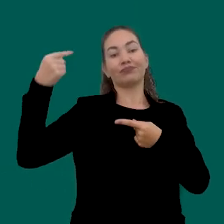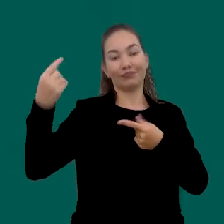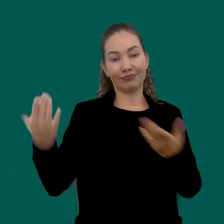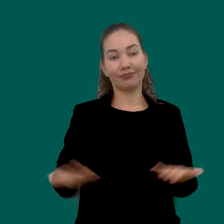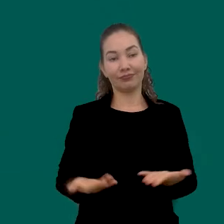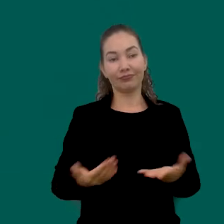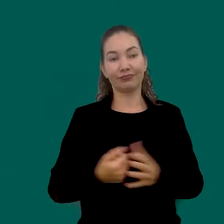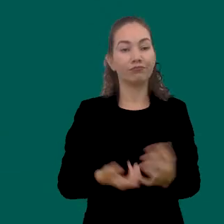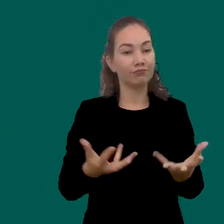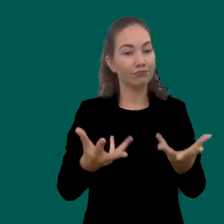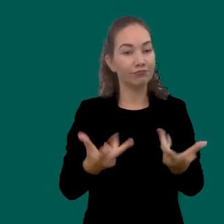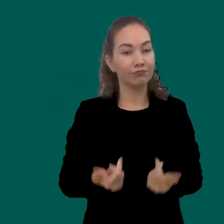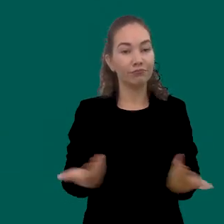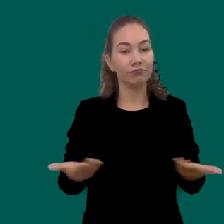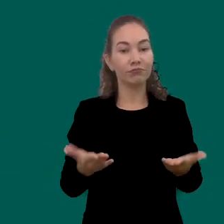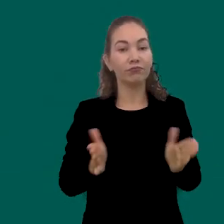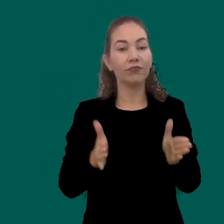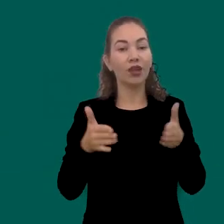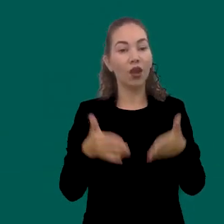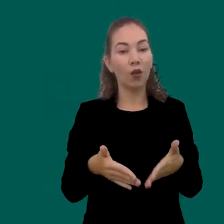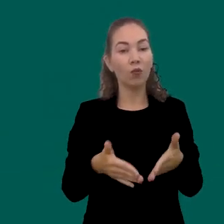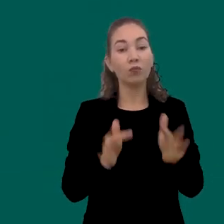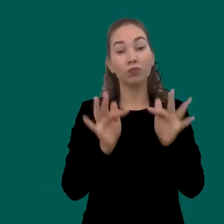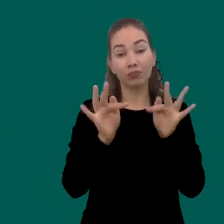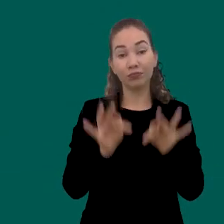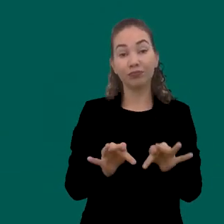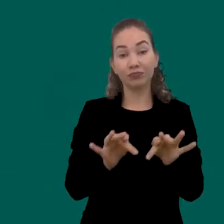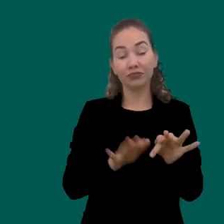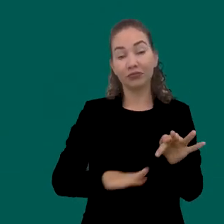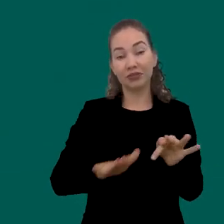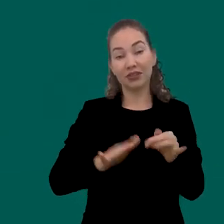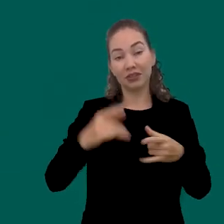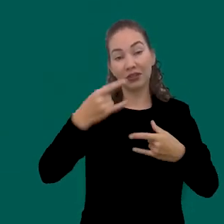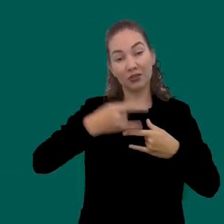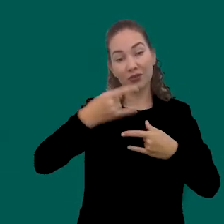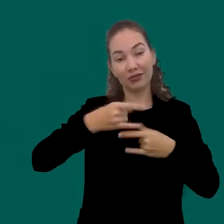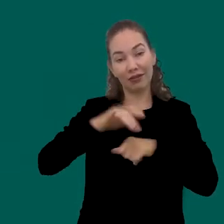Maravilha. Estamos encaminhando mais em direção ao final da nossa conversa aqui.